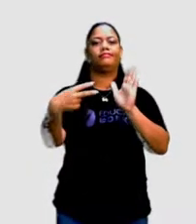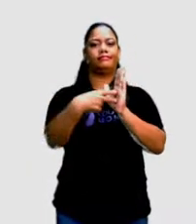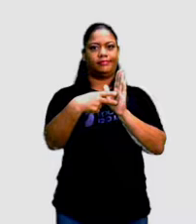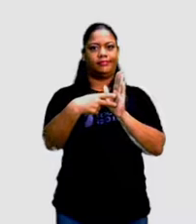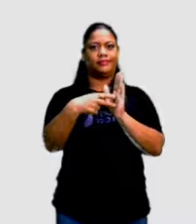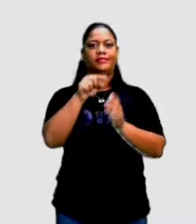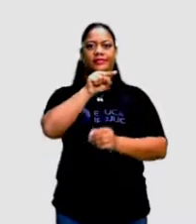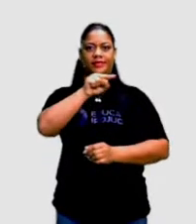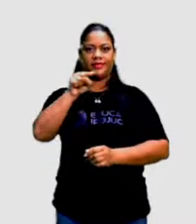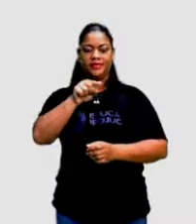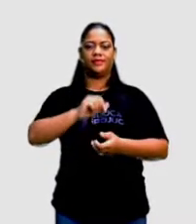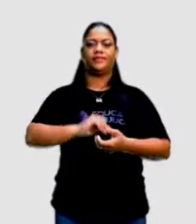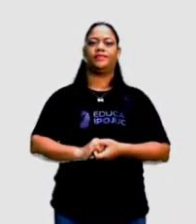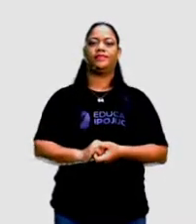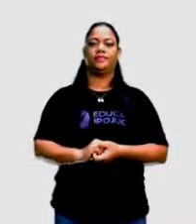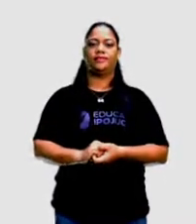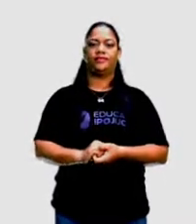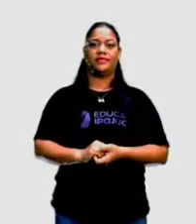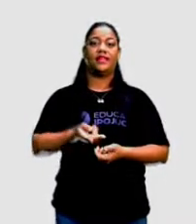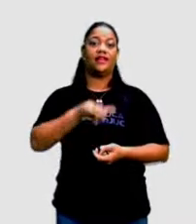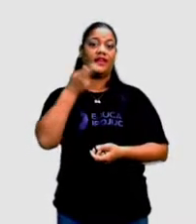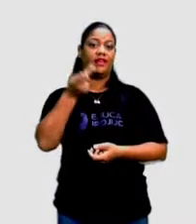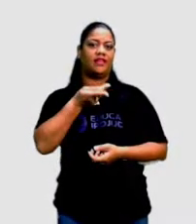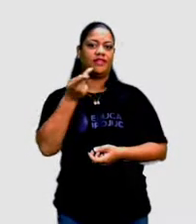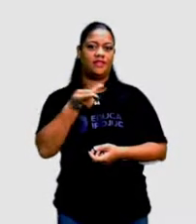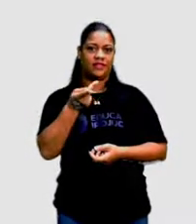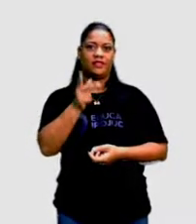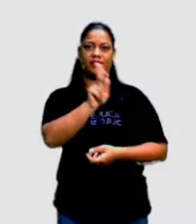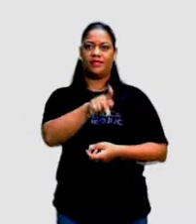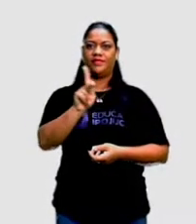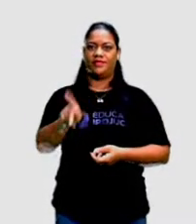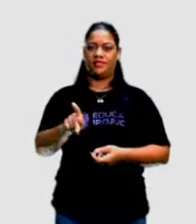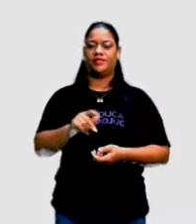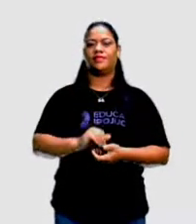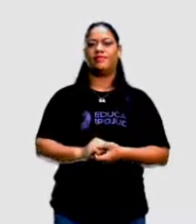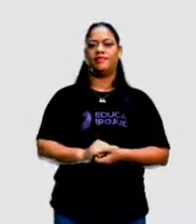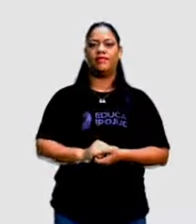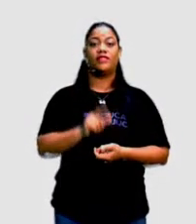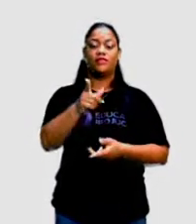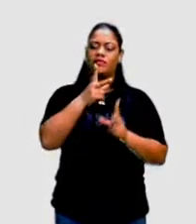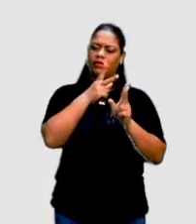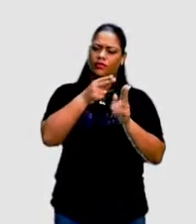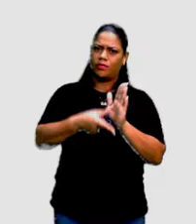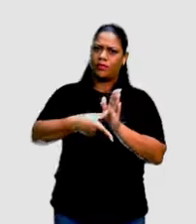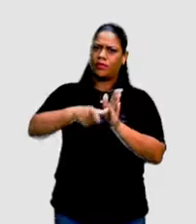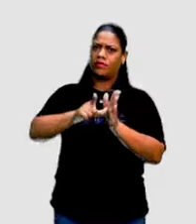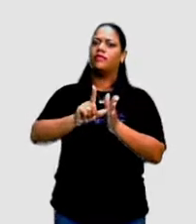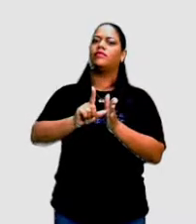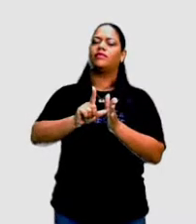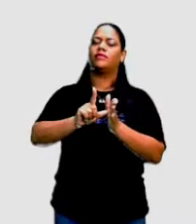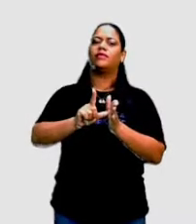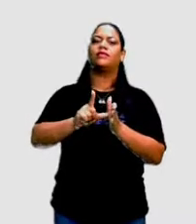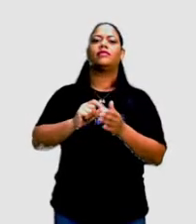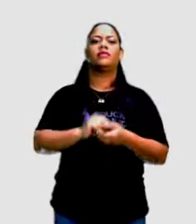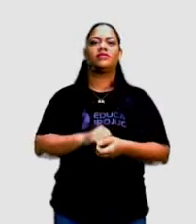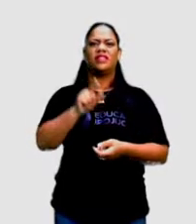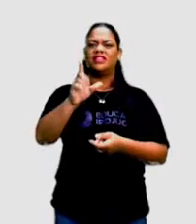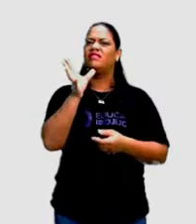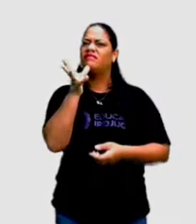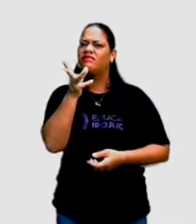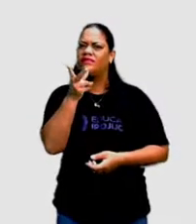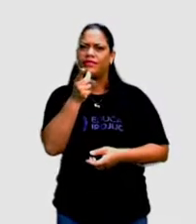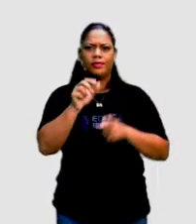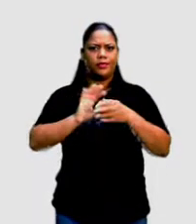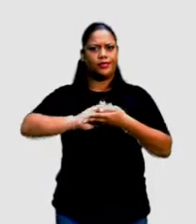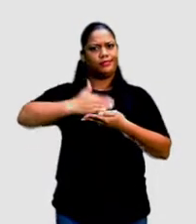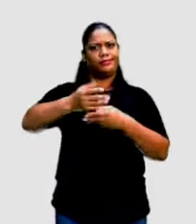pontos, travessão. E aí vem a fala do professor. Durma mais cedo e não fique tanto tempo no